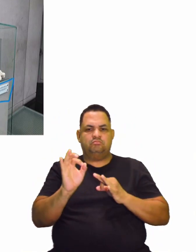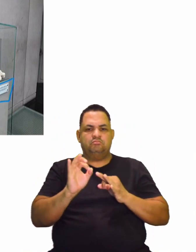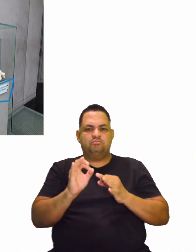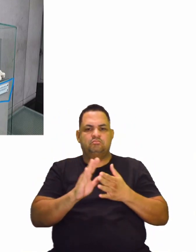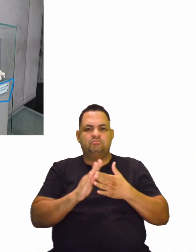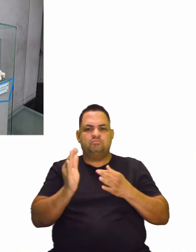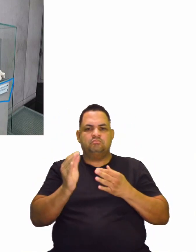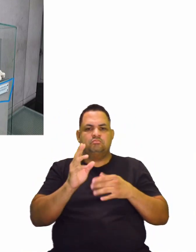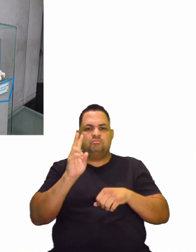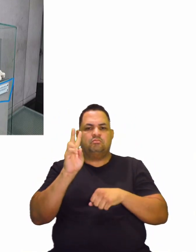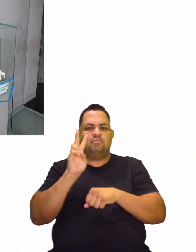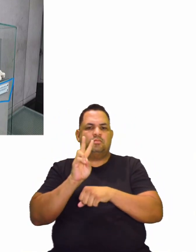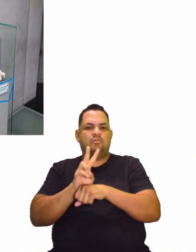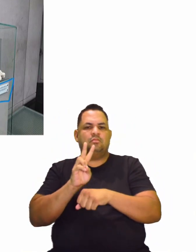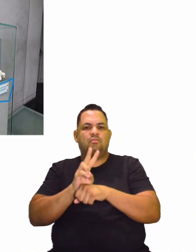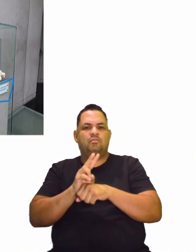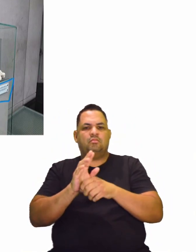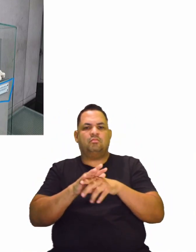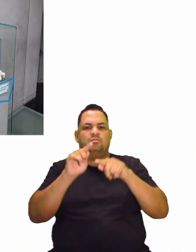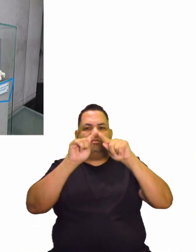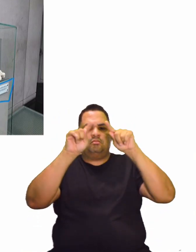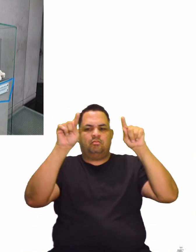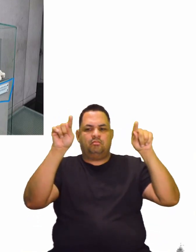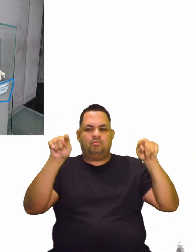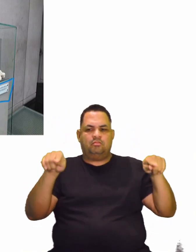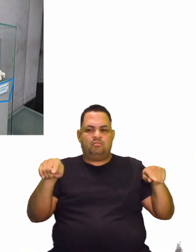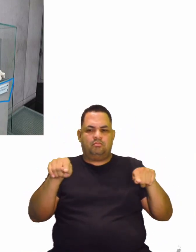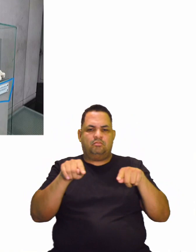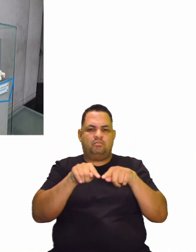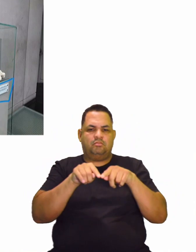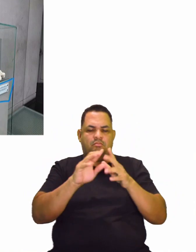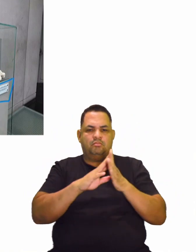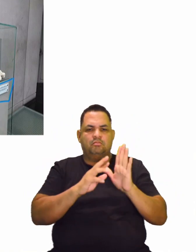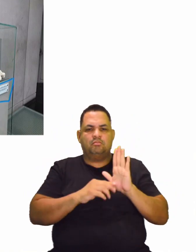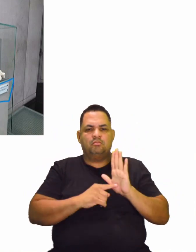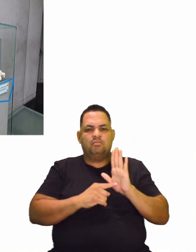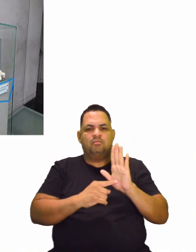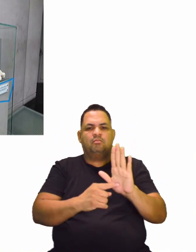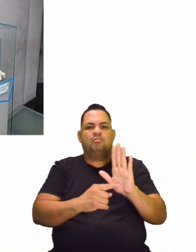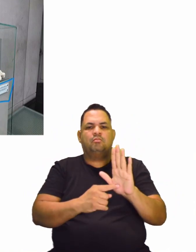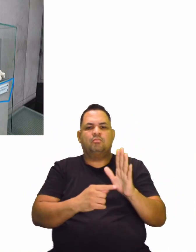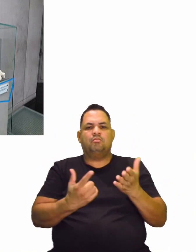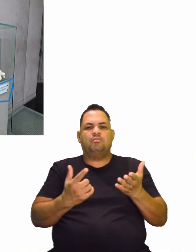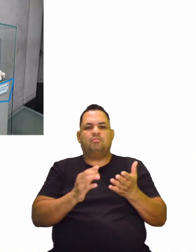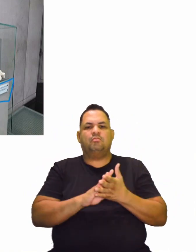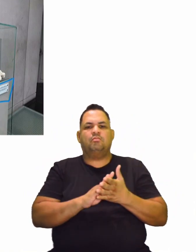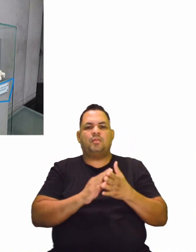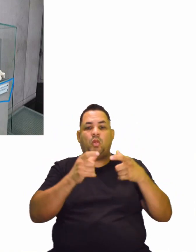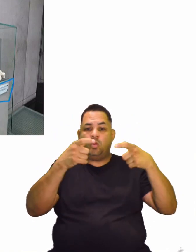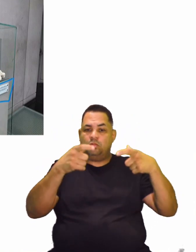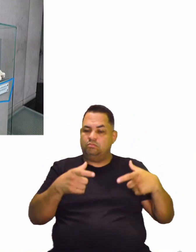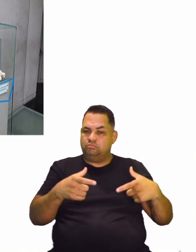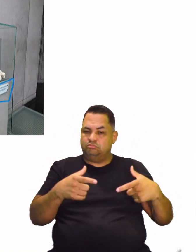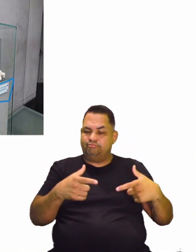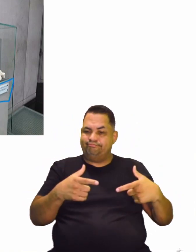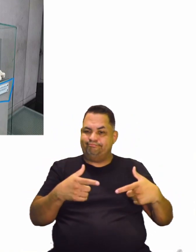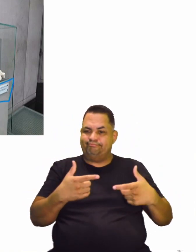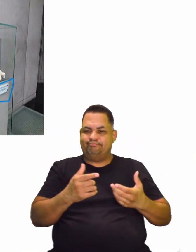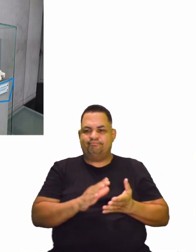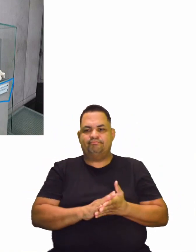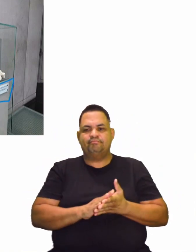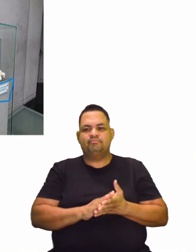estão aqui protegidas por um vidro e deve estar exposto em alguma galeria. Então, cada um